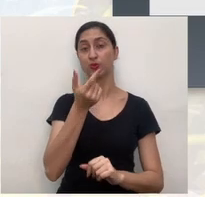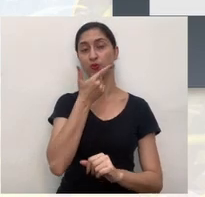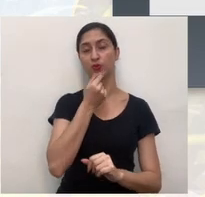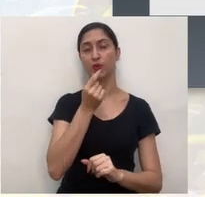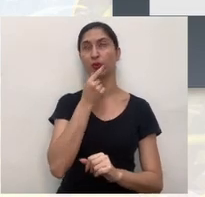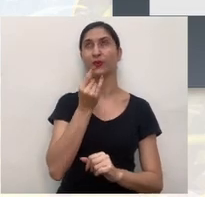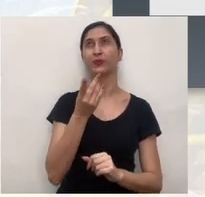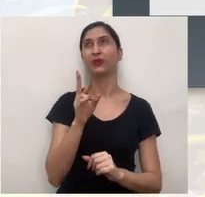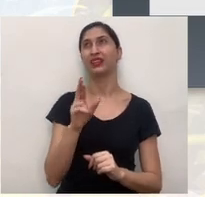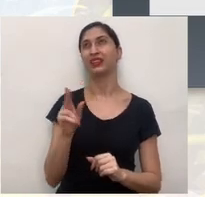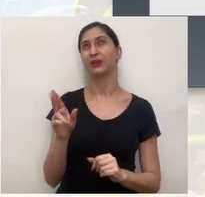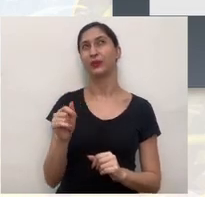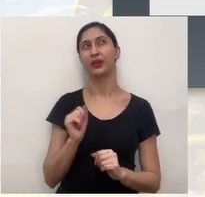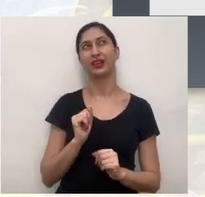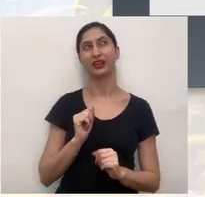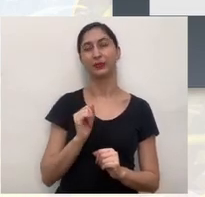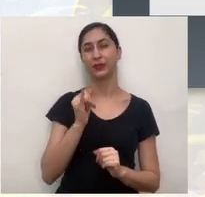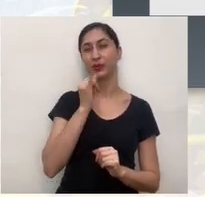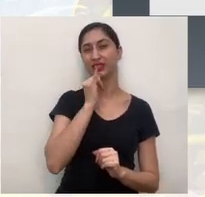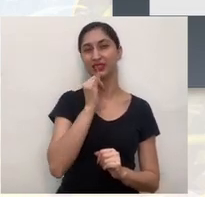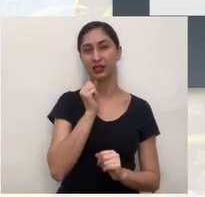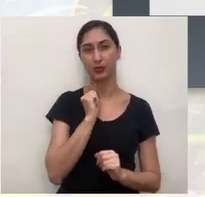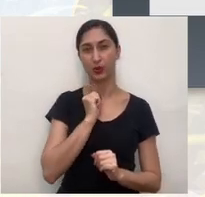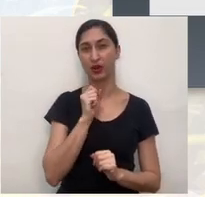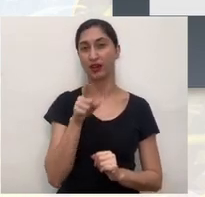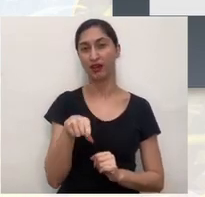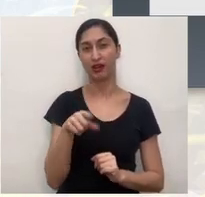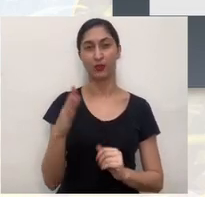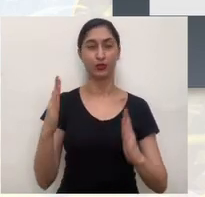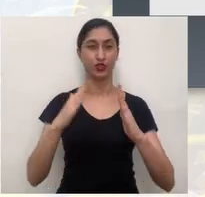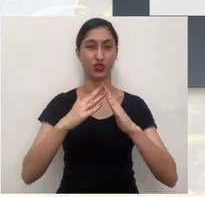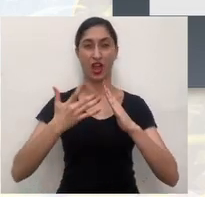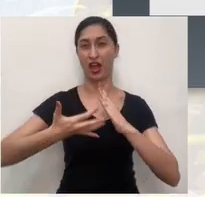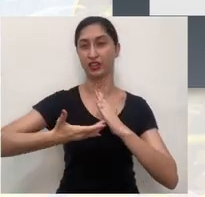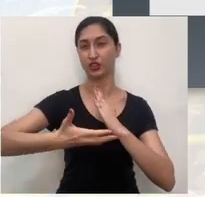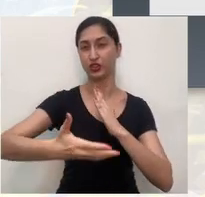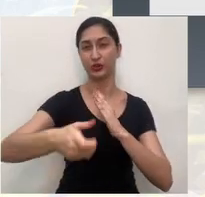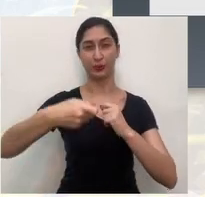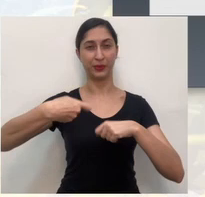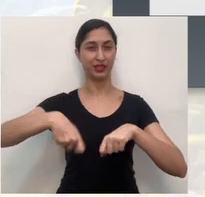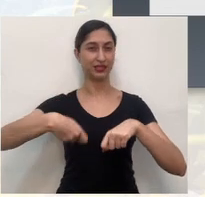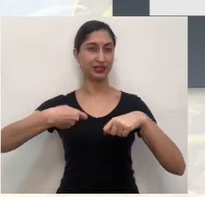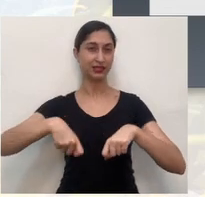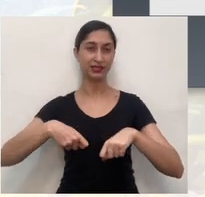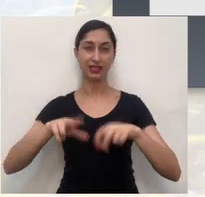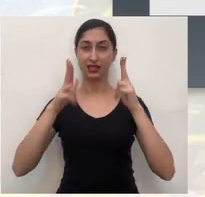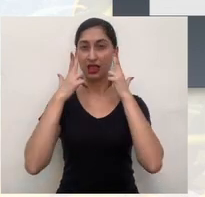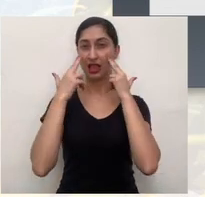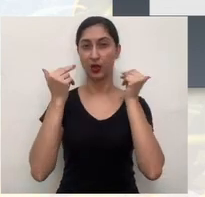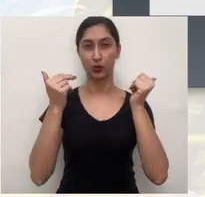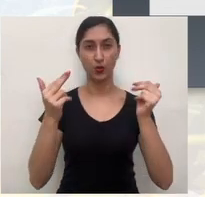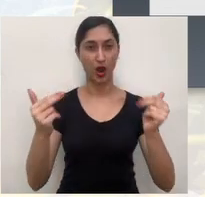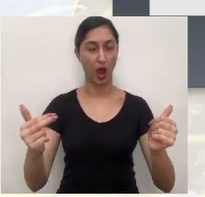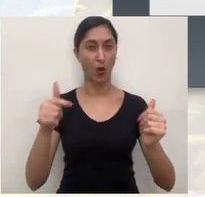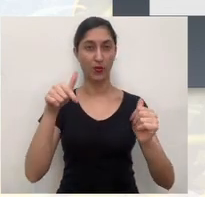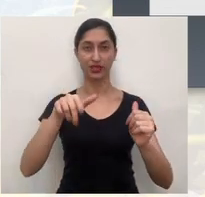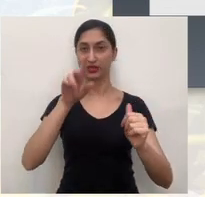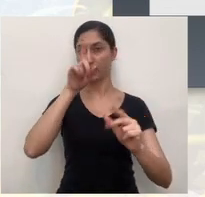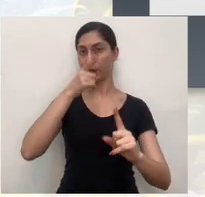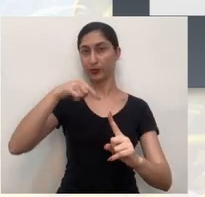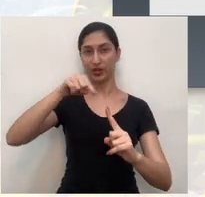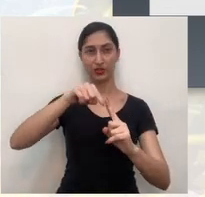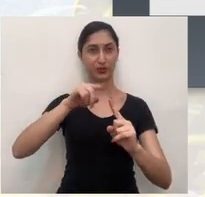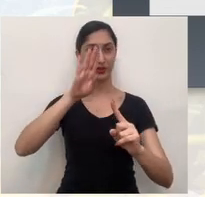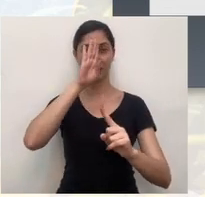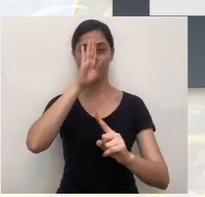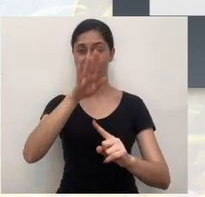como dotar o jardim de uma naturalidade como objetivo. Ele não tem